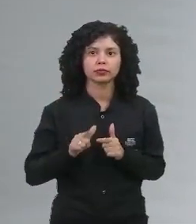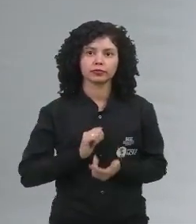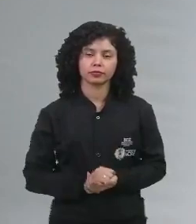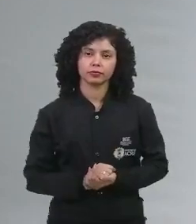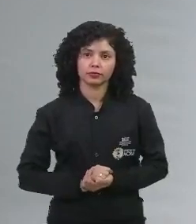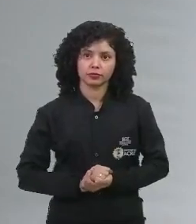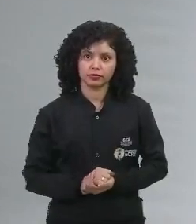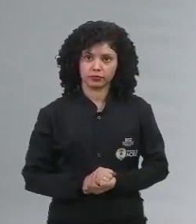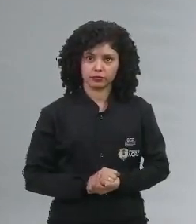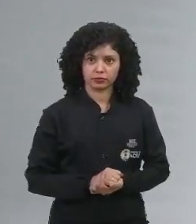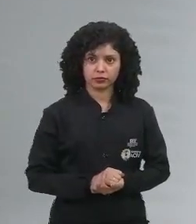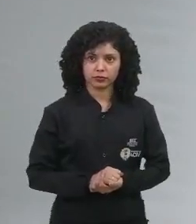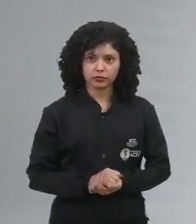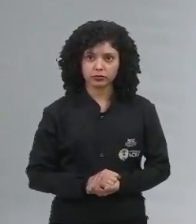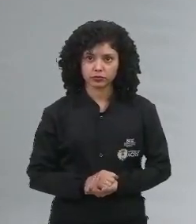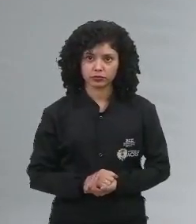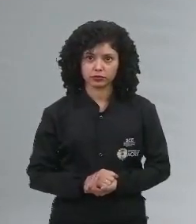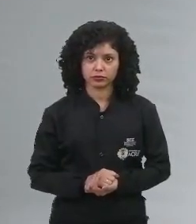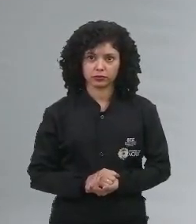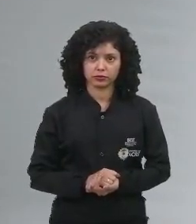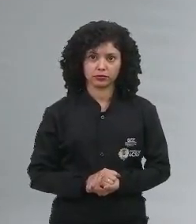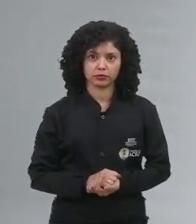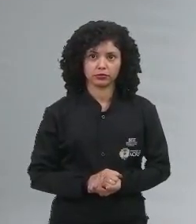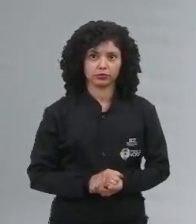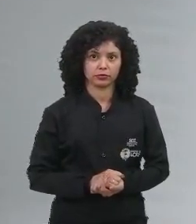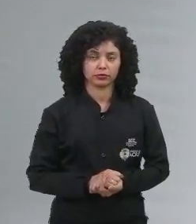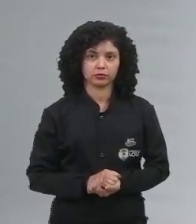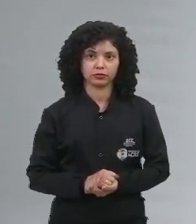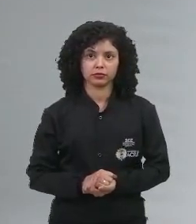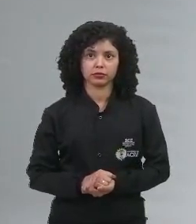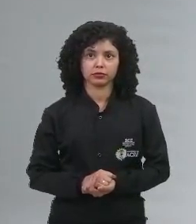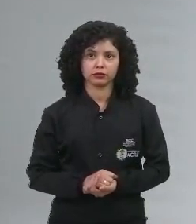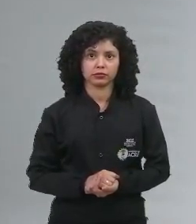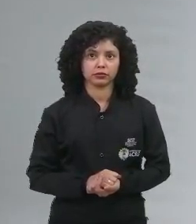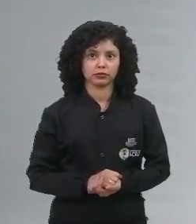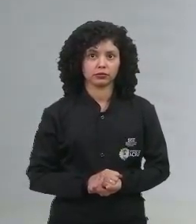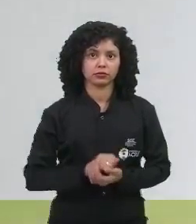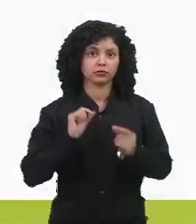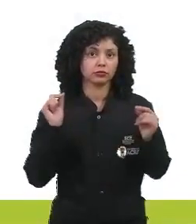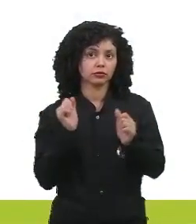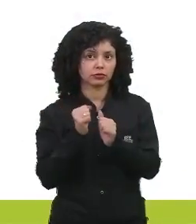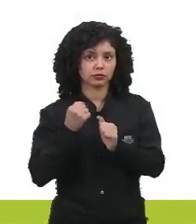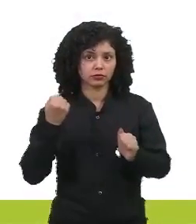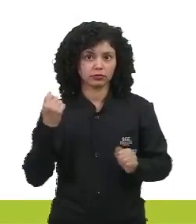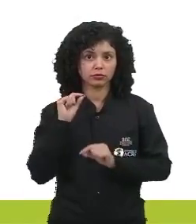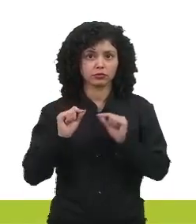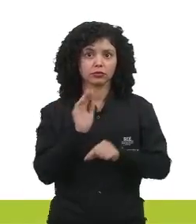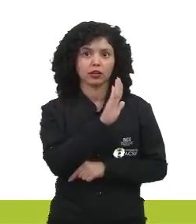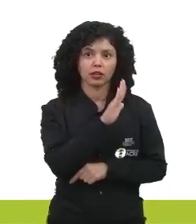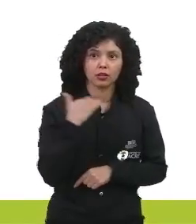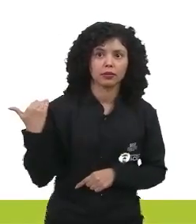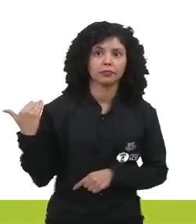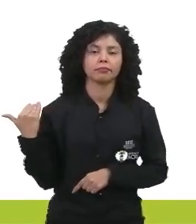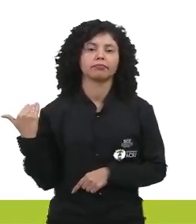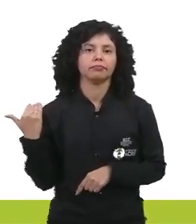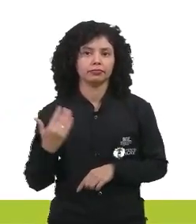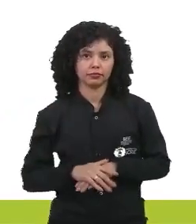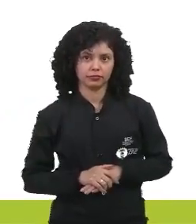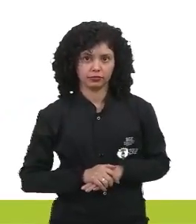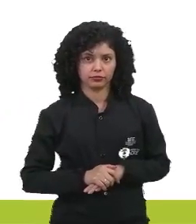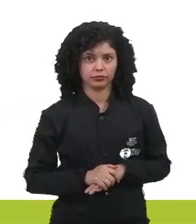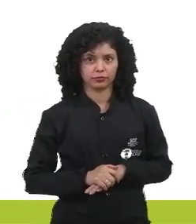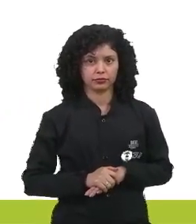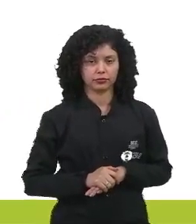nós estamos descascar esta bota. Esticou o pernil. Esticou o pernil, para nós, é